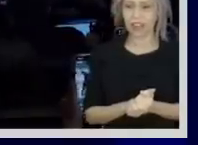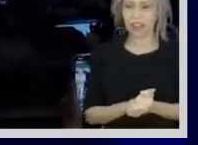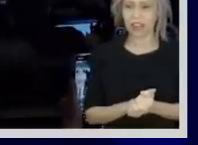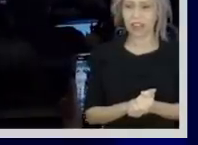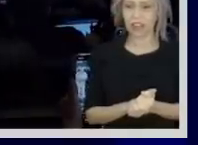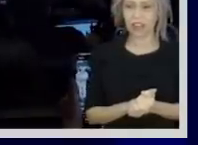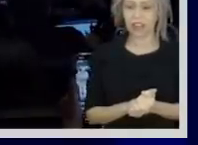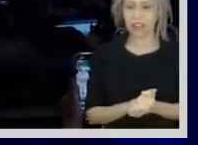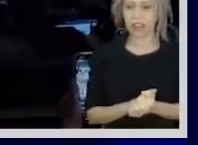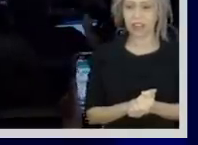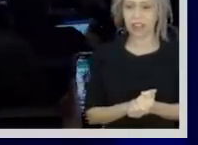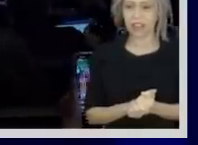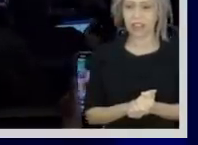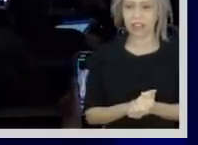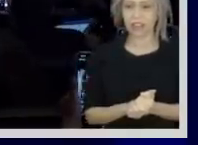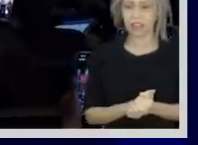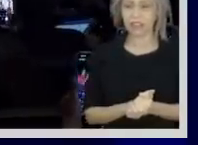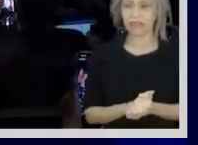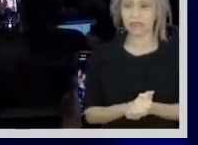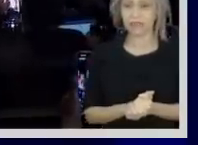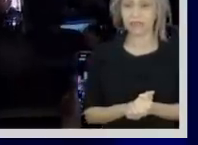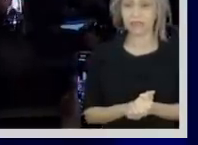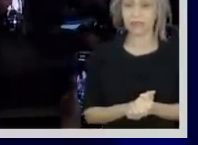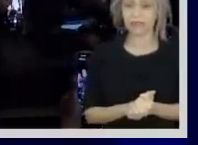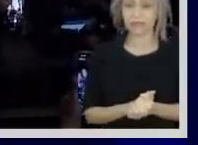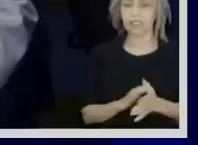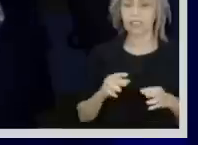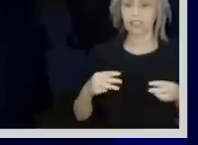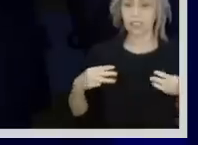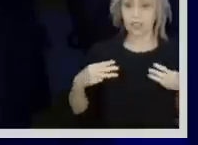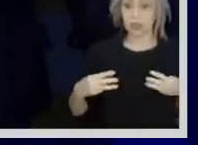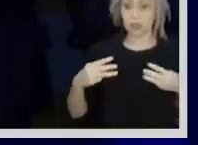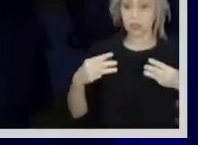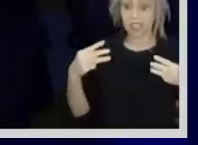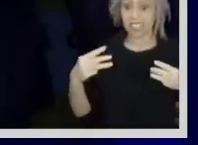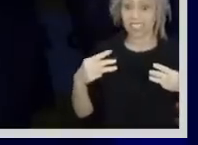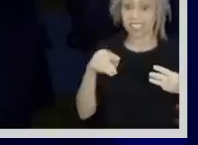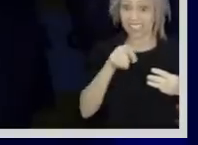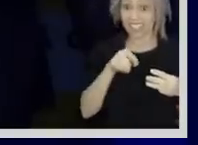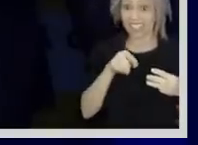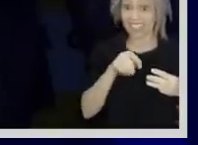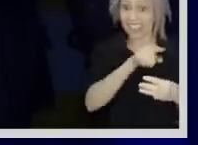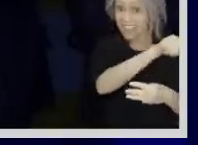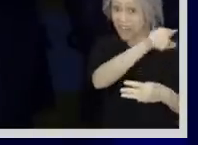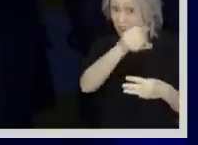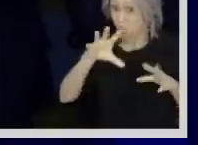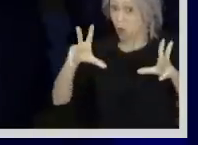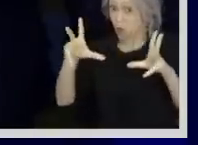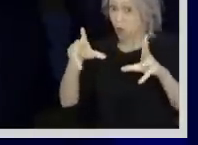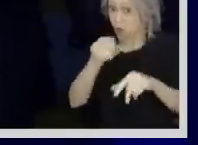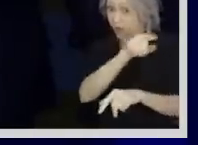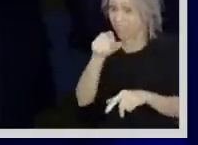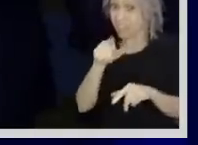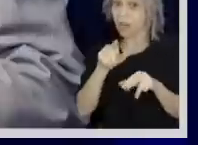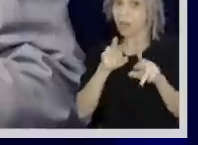o MDB, como que fica? Ele vai se fortificar? Existe uma grande porcentagem de romper com ela no